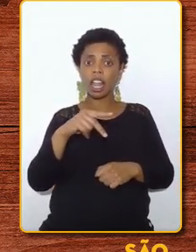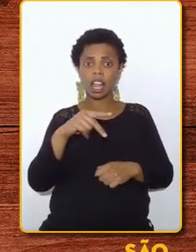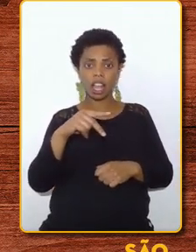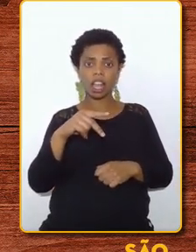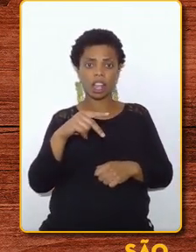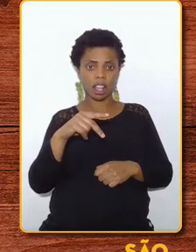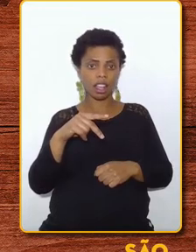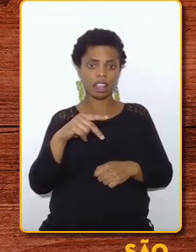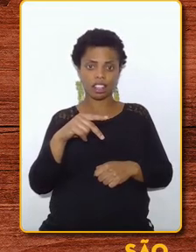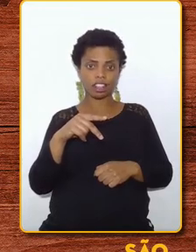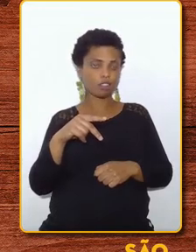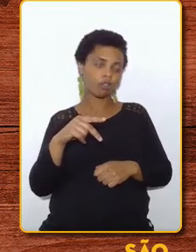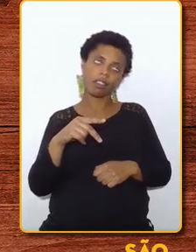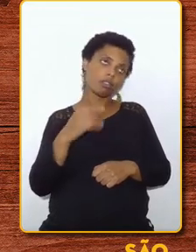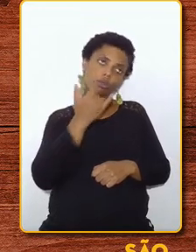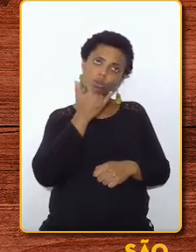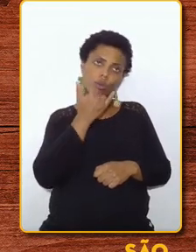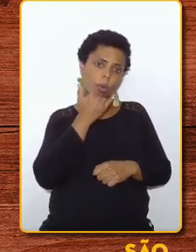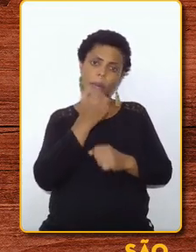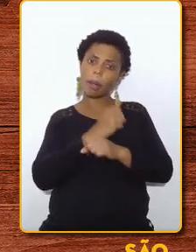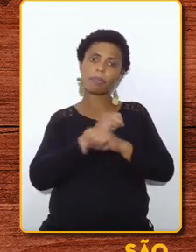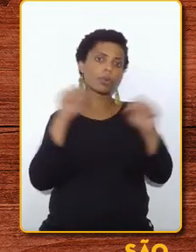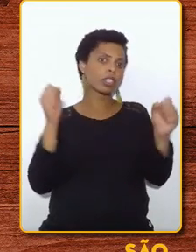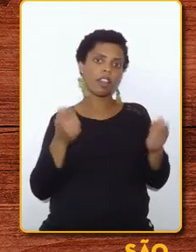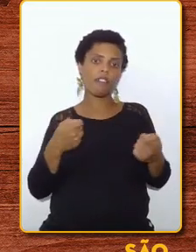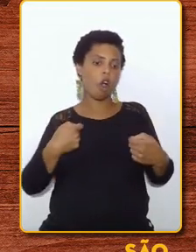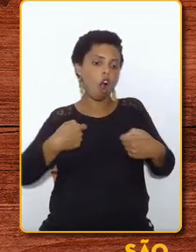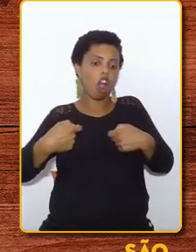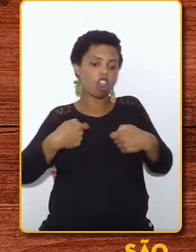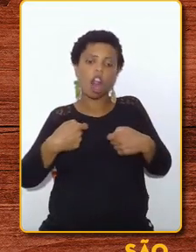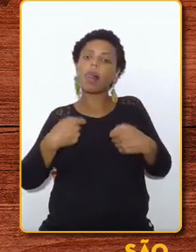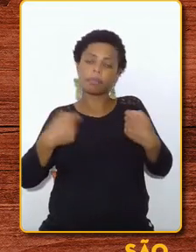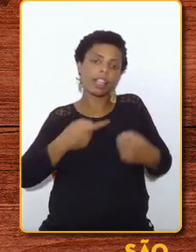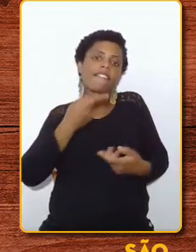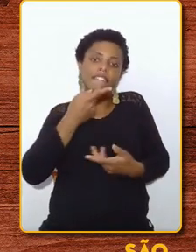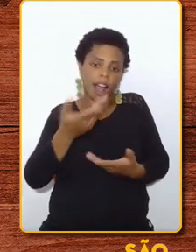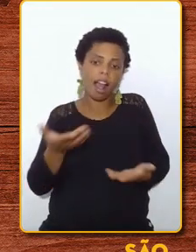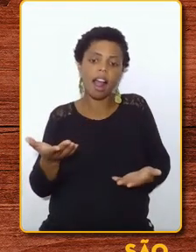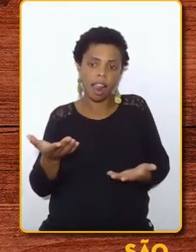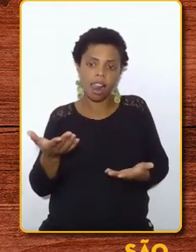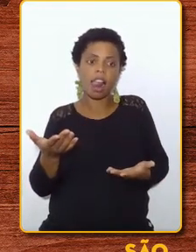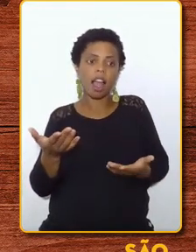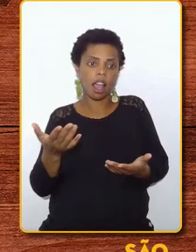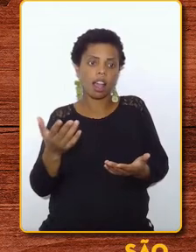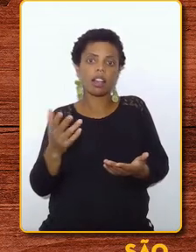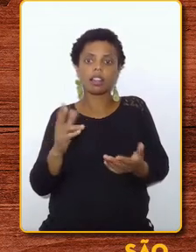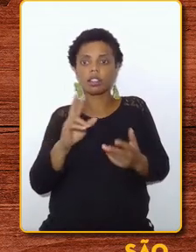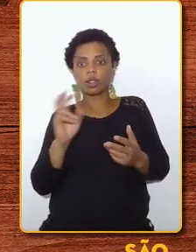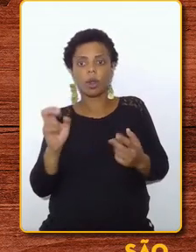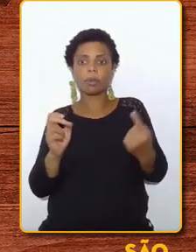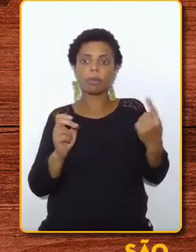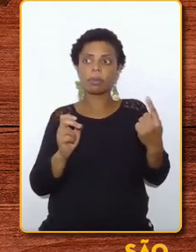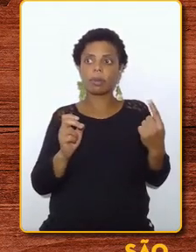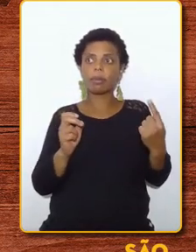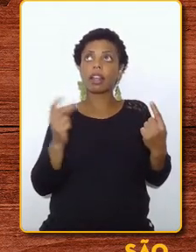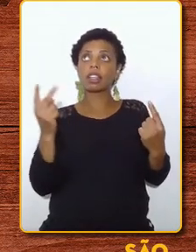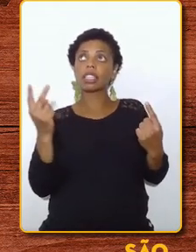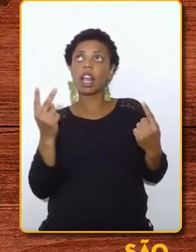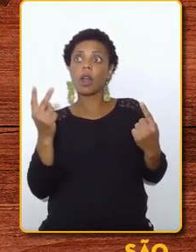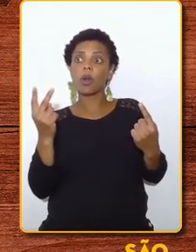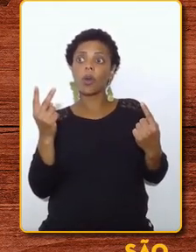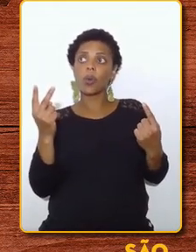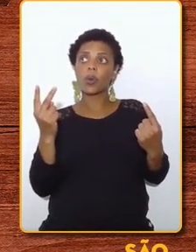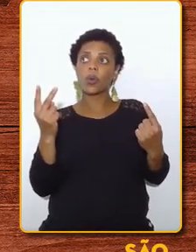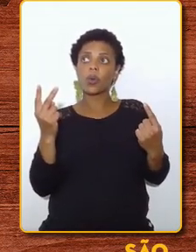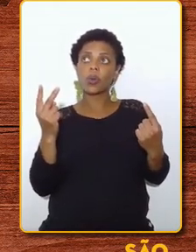né? É impossível a gente se controlar, né? Entre o primeiro e o segundo turno aqui, nesse momento da história, onde a